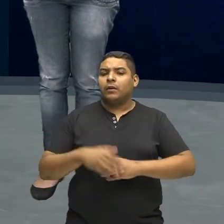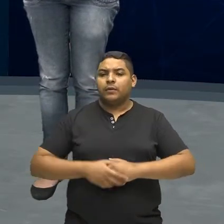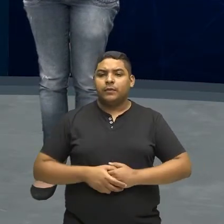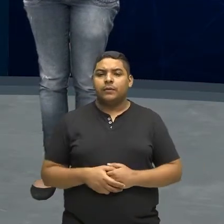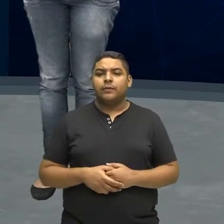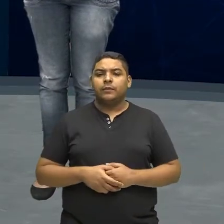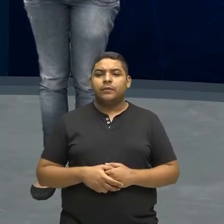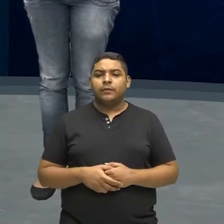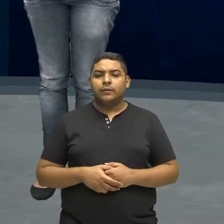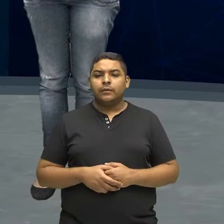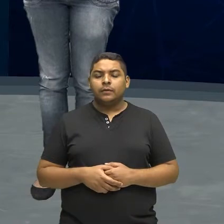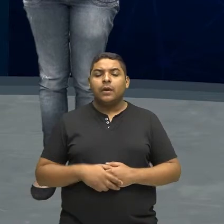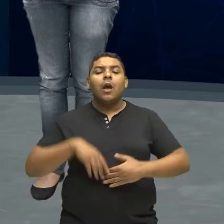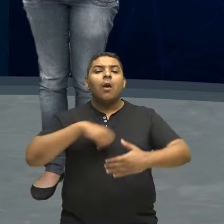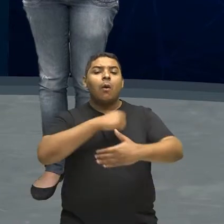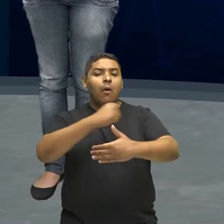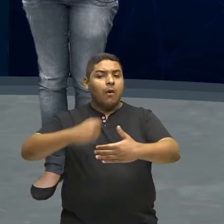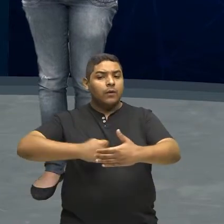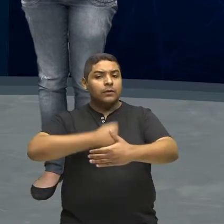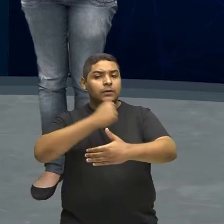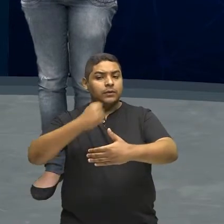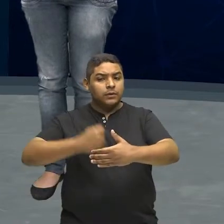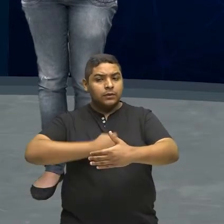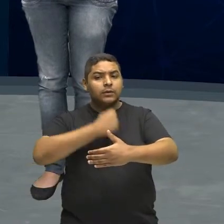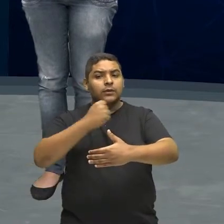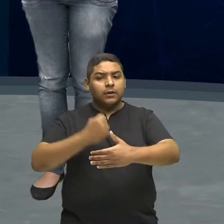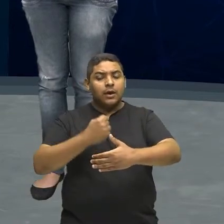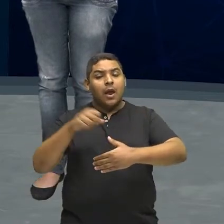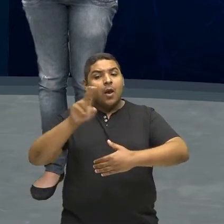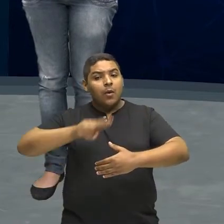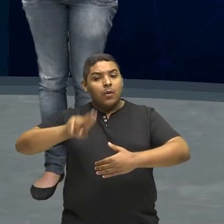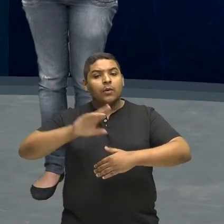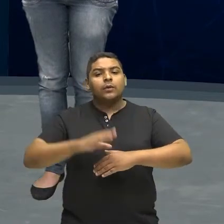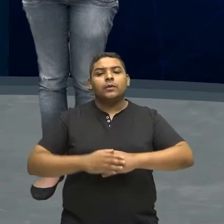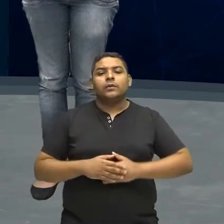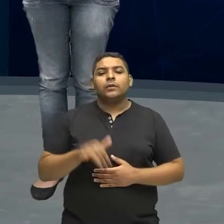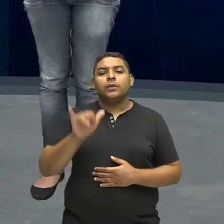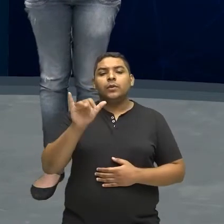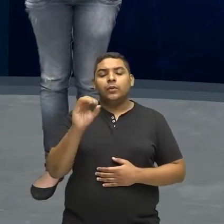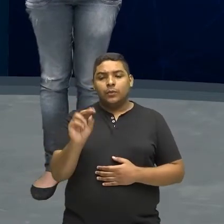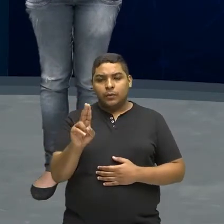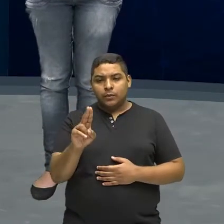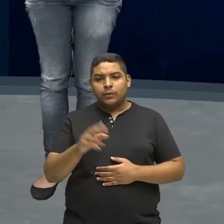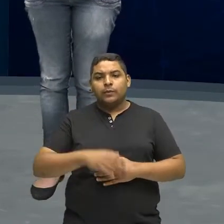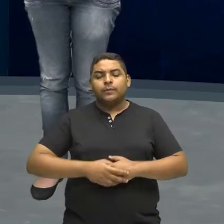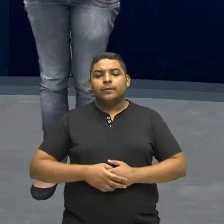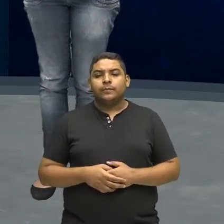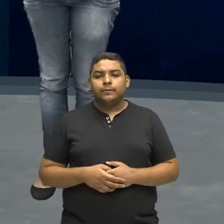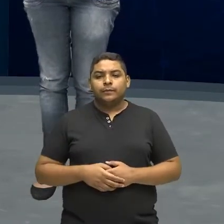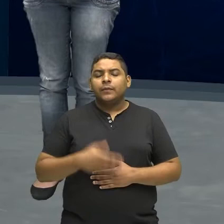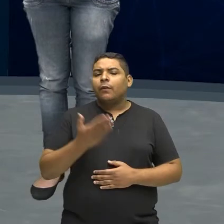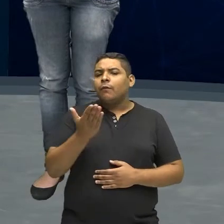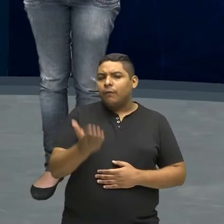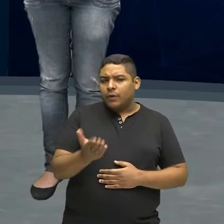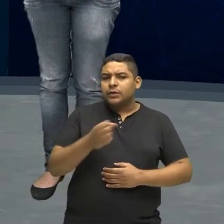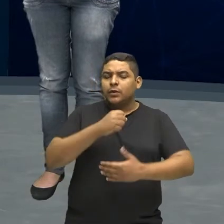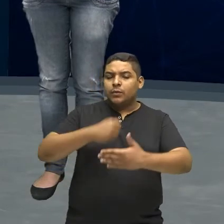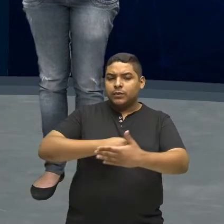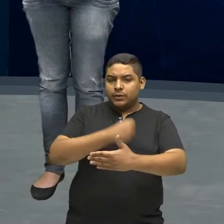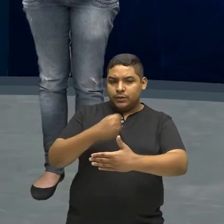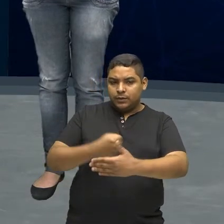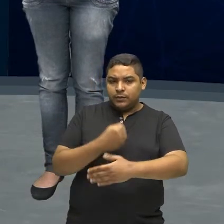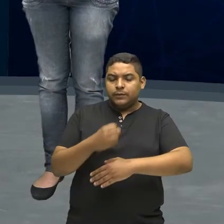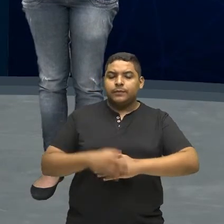Né? No caso ela está cozinhando, mas eu utilizei o pronome you, você. You are cooking, você está cozinhando. E